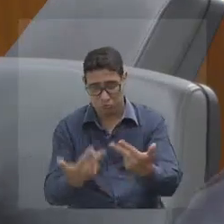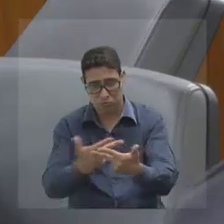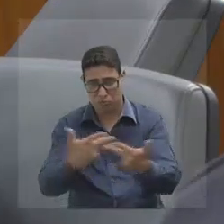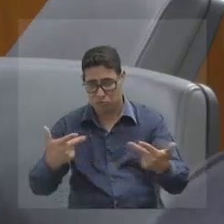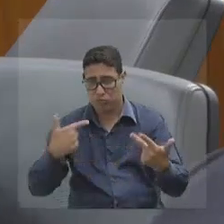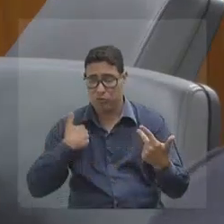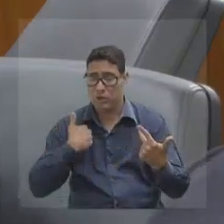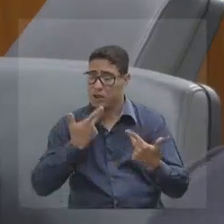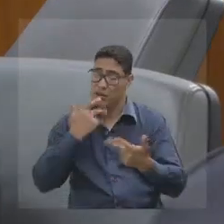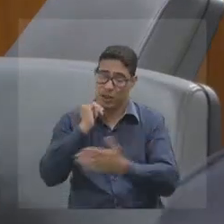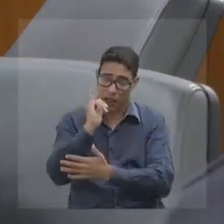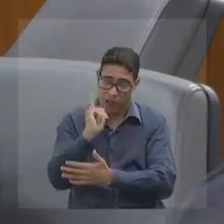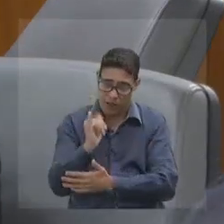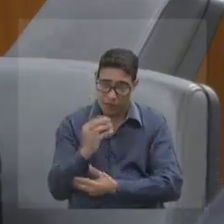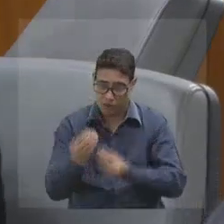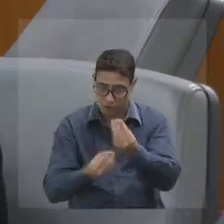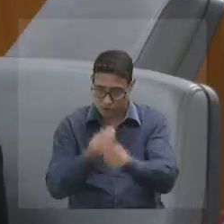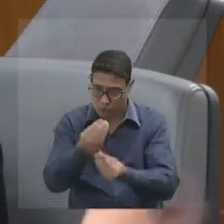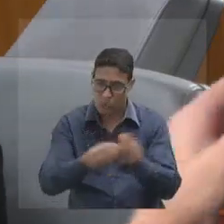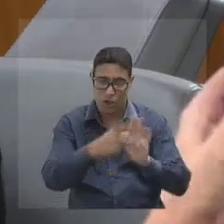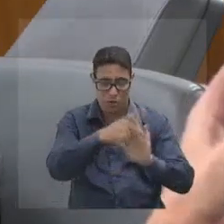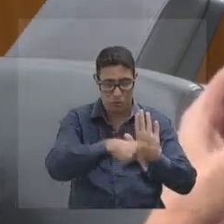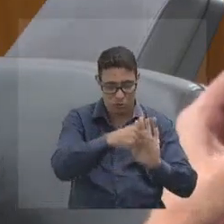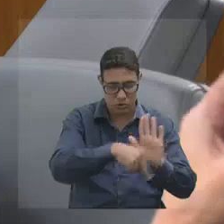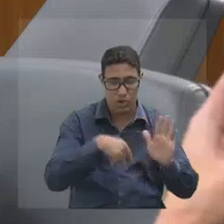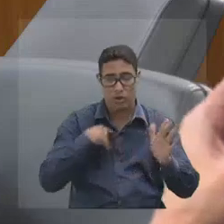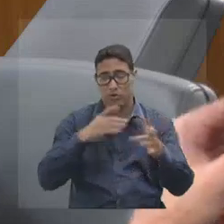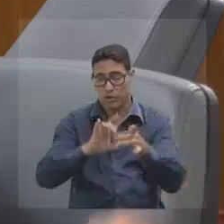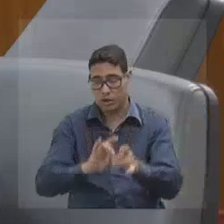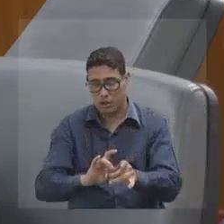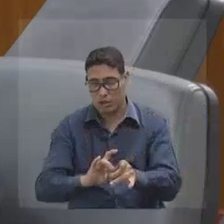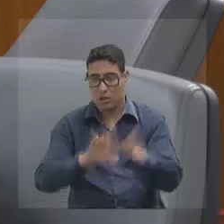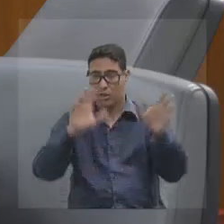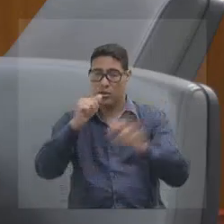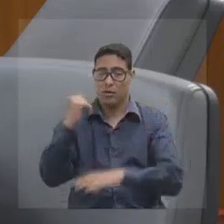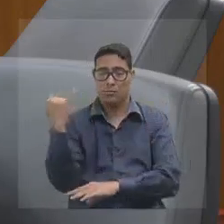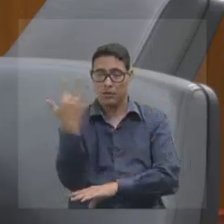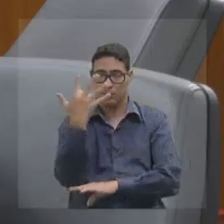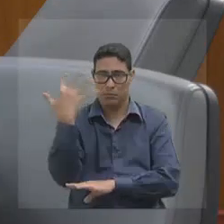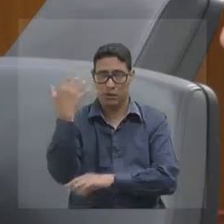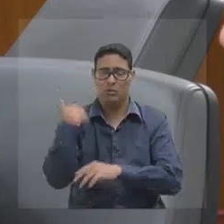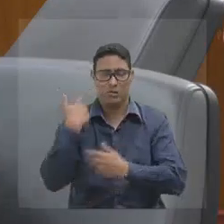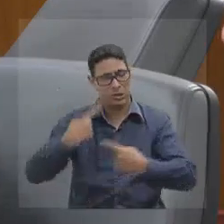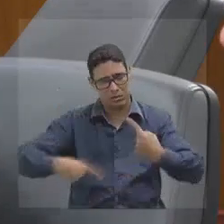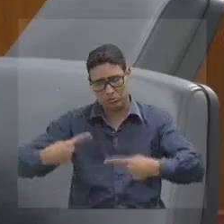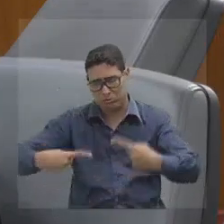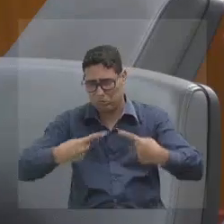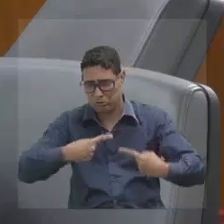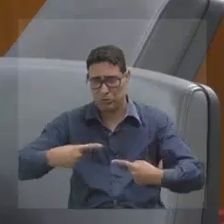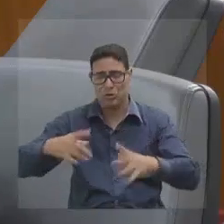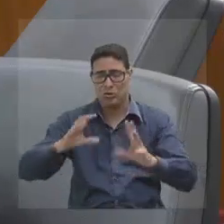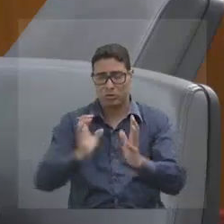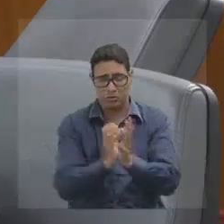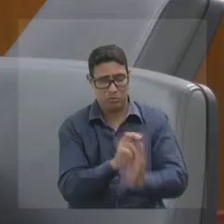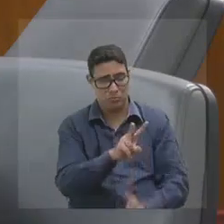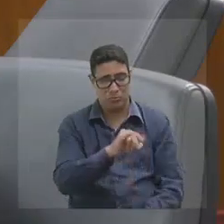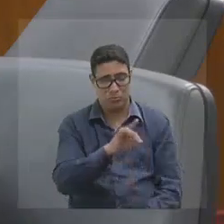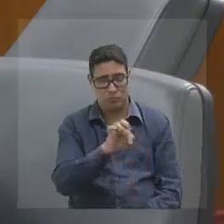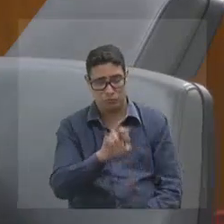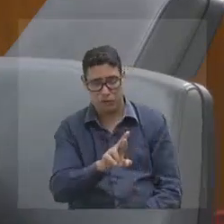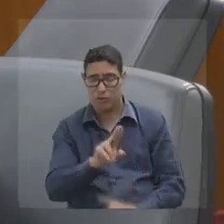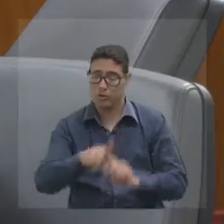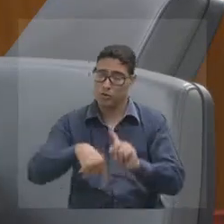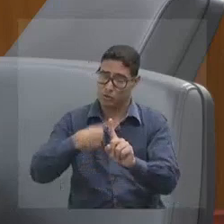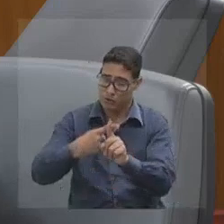instruindo o processo de licenciamento ambiental Então a gente tem discutido muito a nossa equipe Vitor com a equipe da